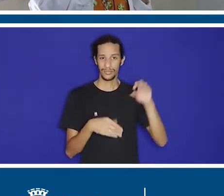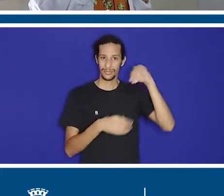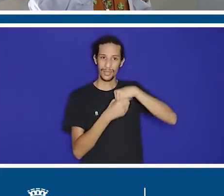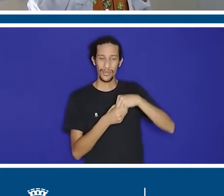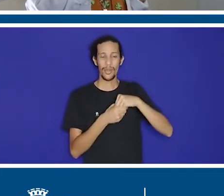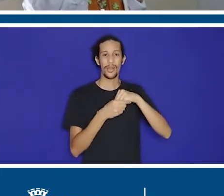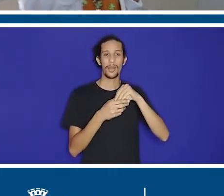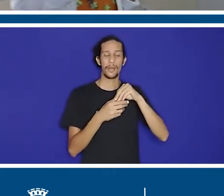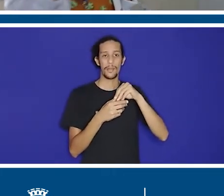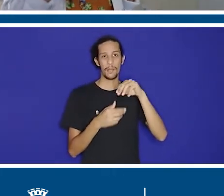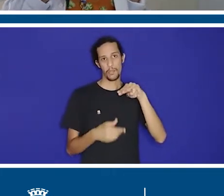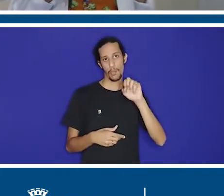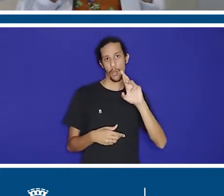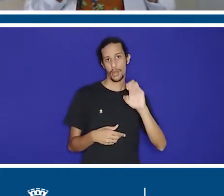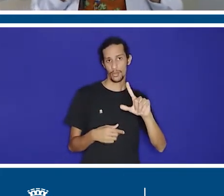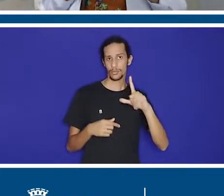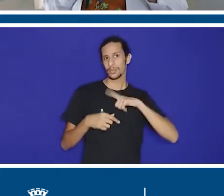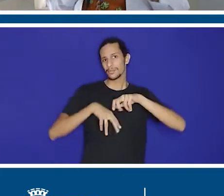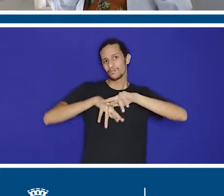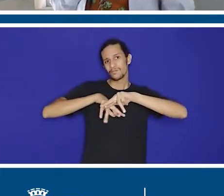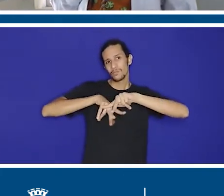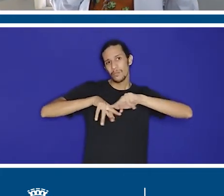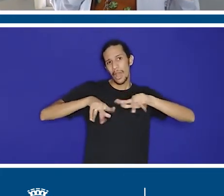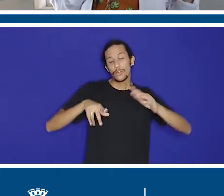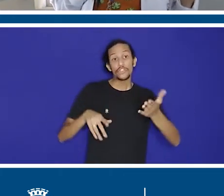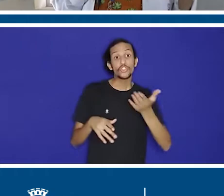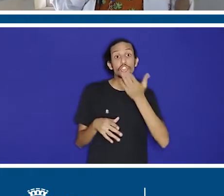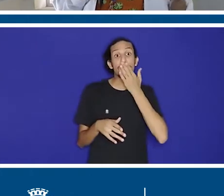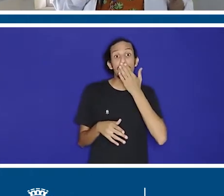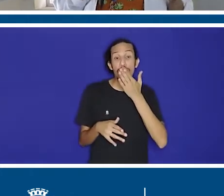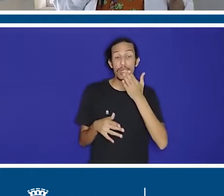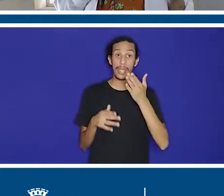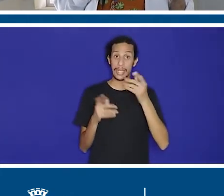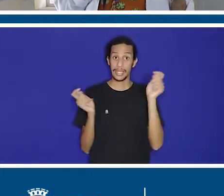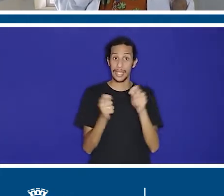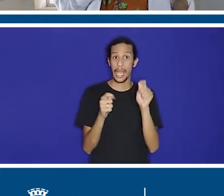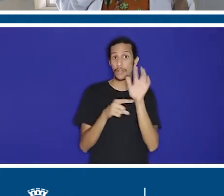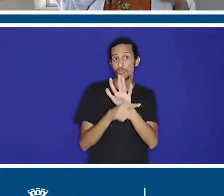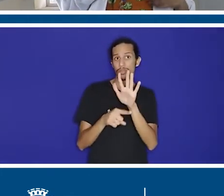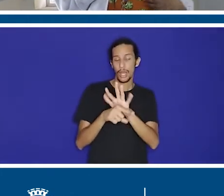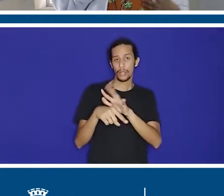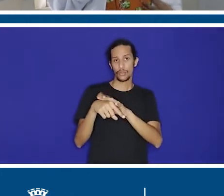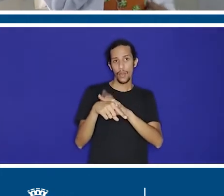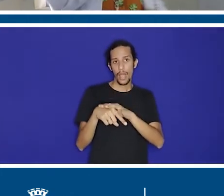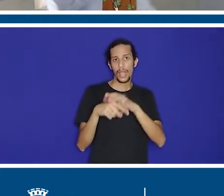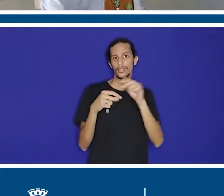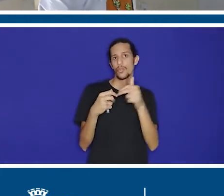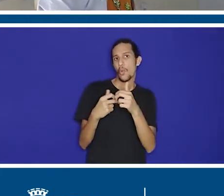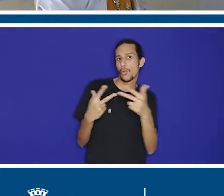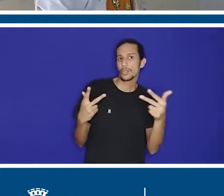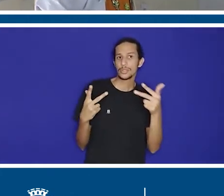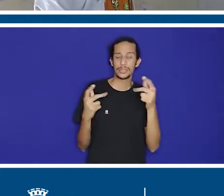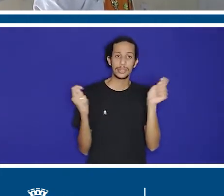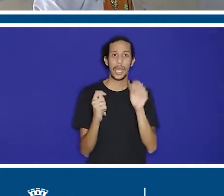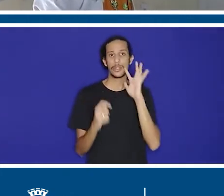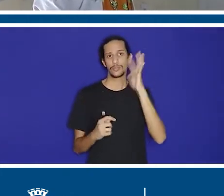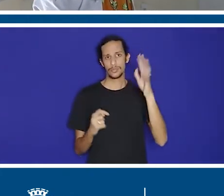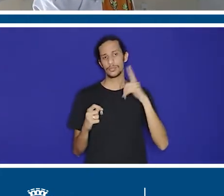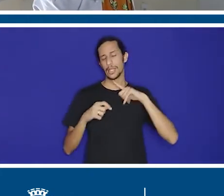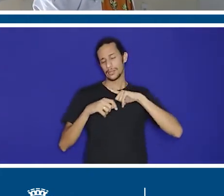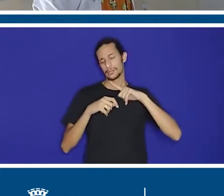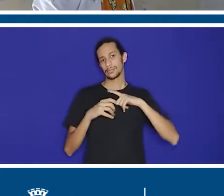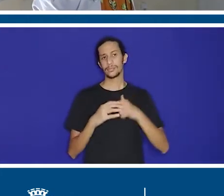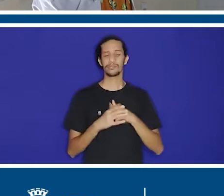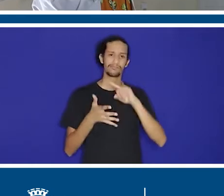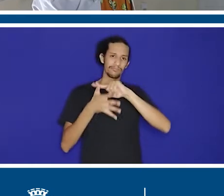antitumoral. Então, ela tem um leque muito amplo de possibilidades. Né? O que se